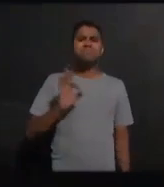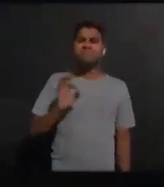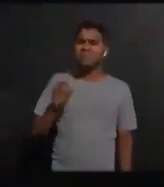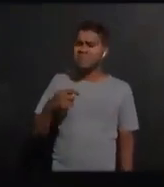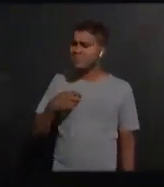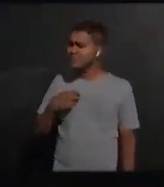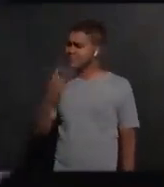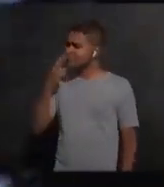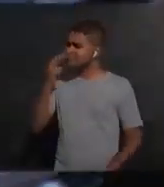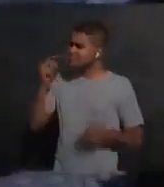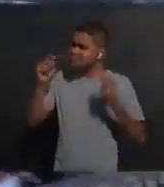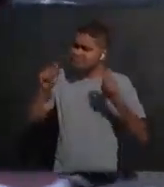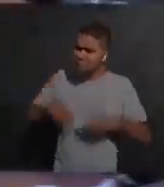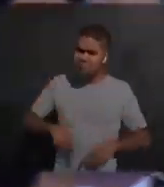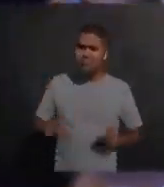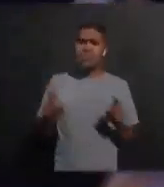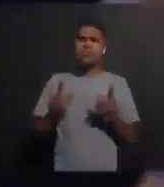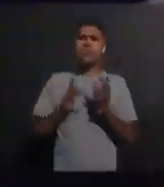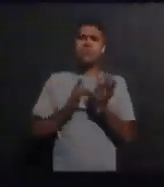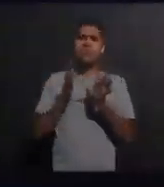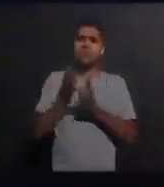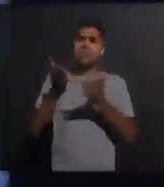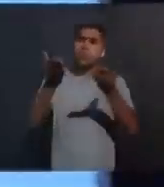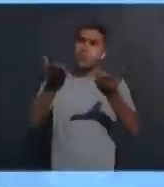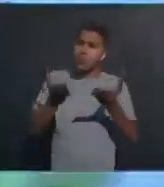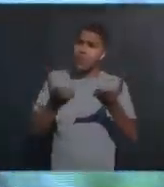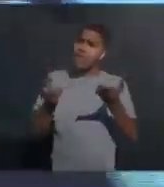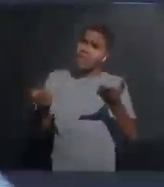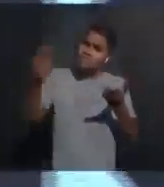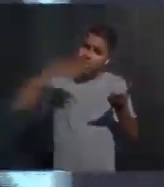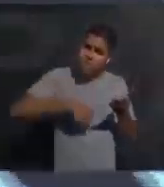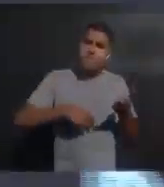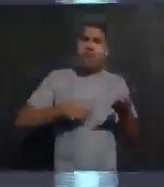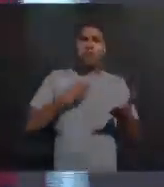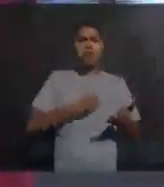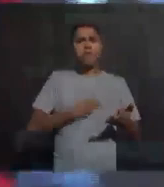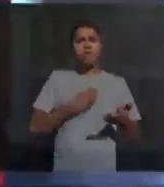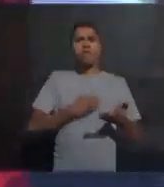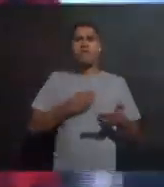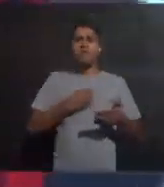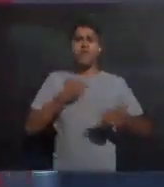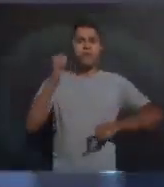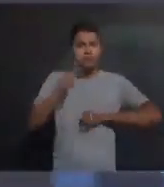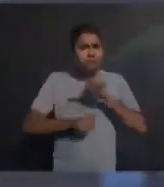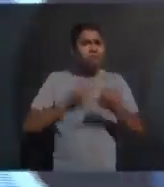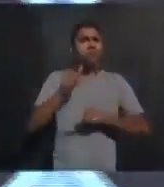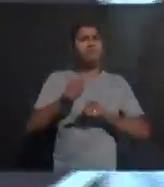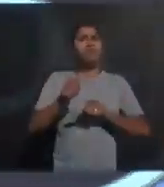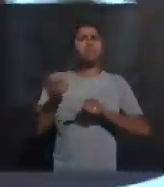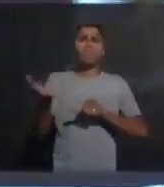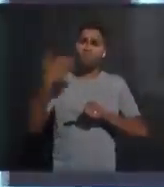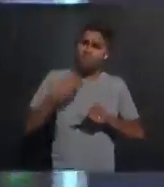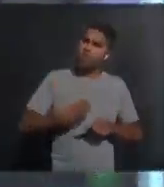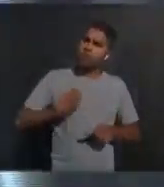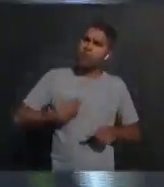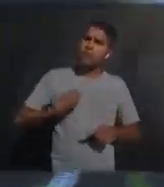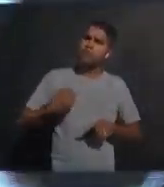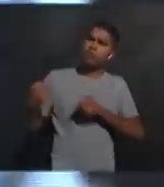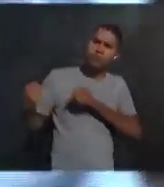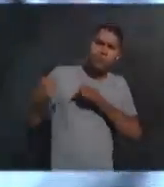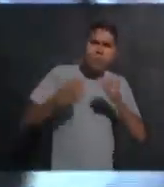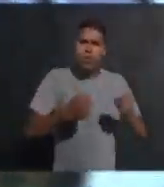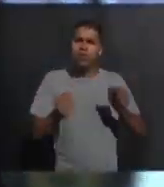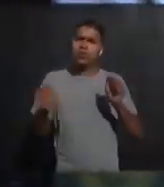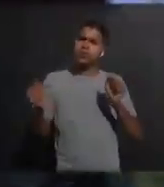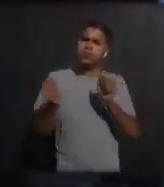e jesus te convidando vem viver o sobrenatural comigo viver o melhor dessa vida comigo